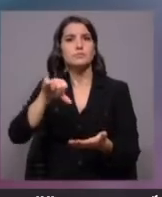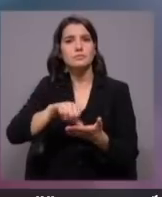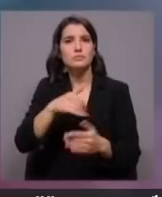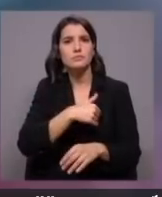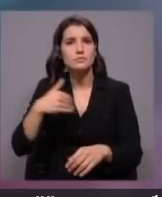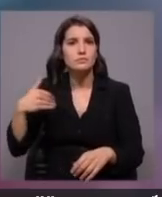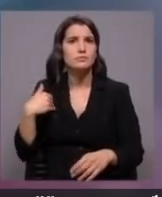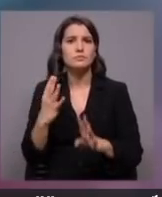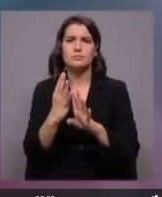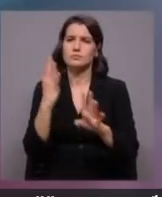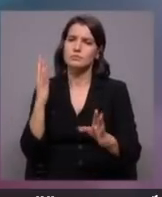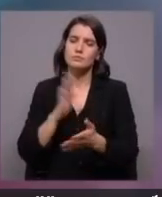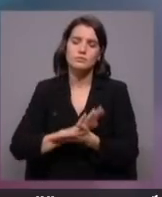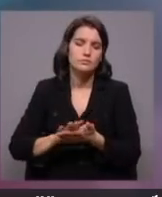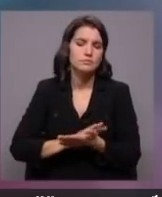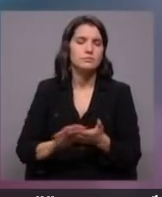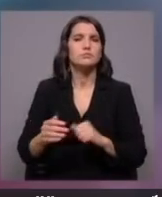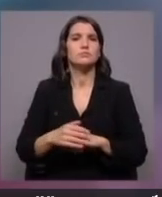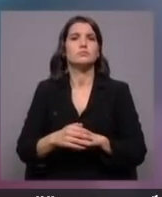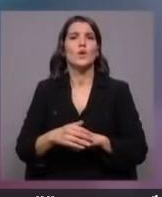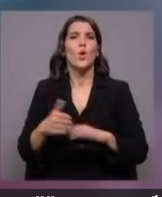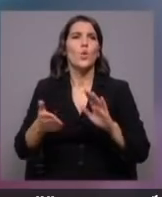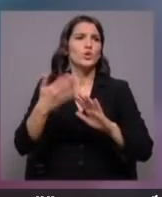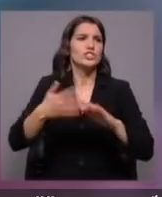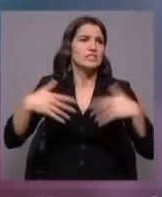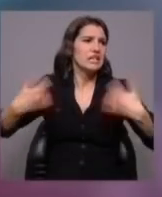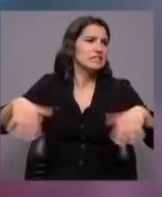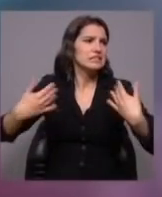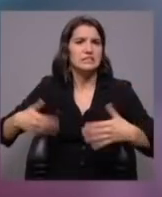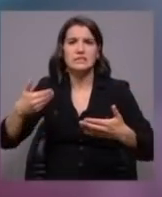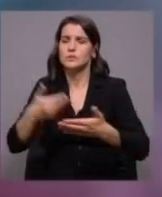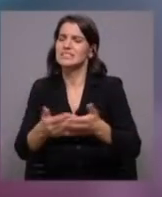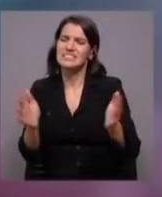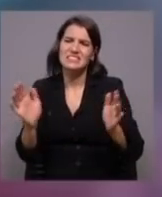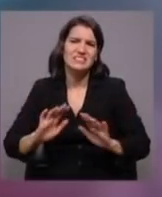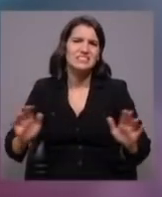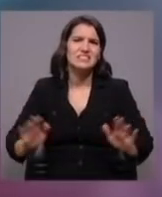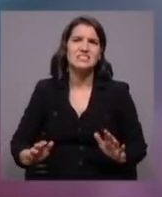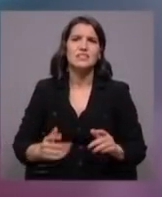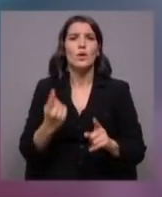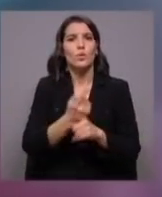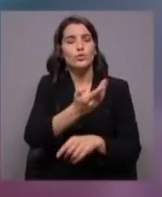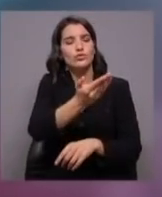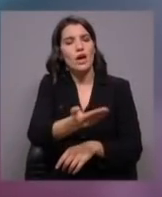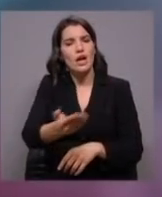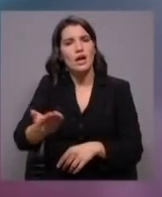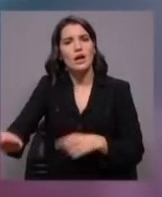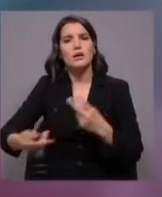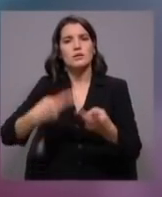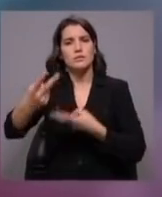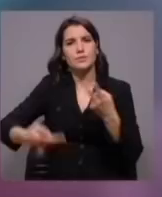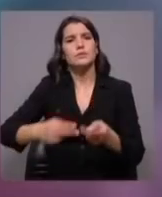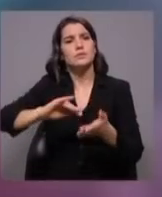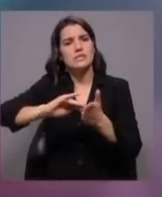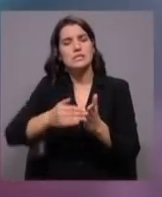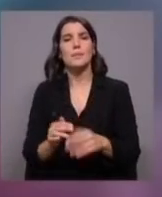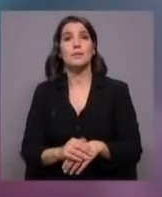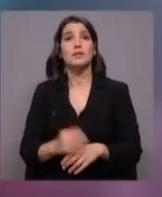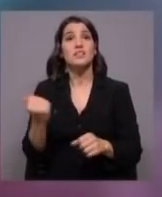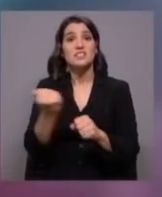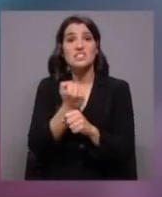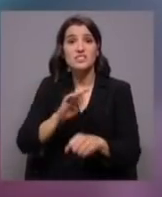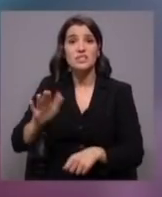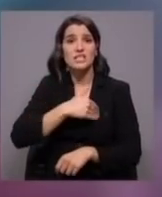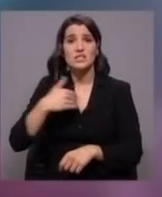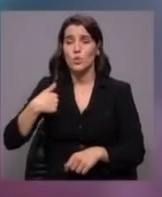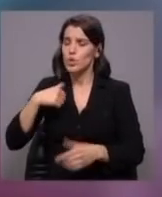Sem filas, puto, não sei. Sem recursos às urgências à última da hora e equipados com meios complementares de diagnóstico. Eu não desisto do Serviço Nacional de